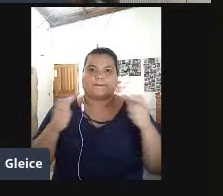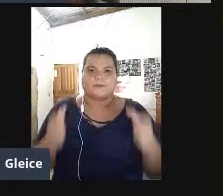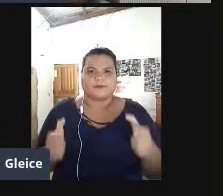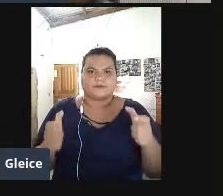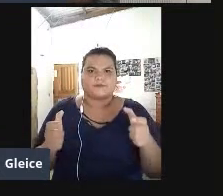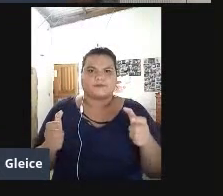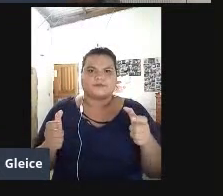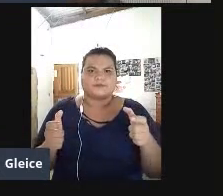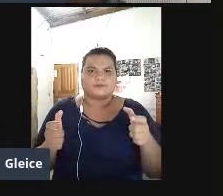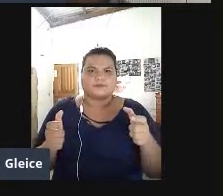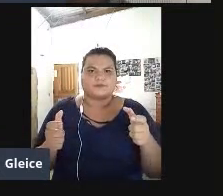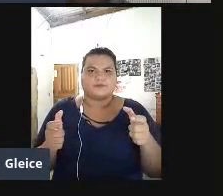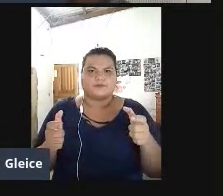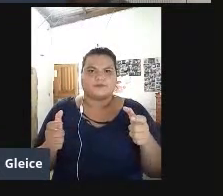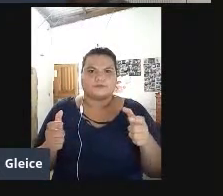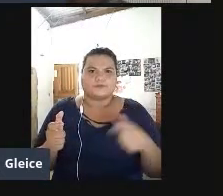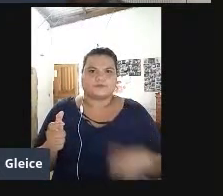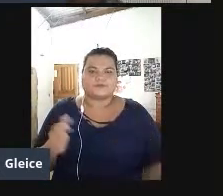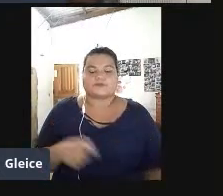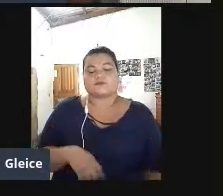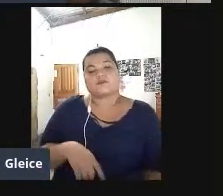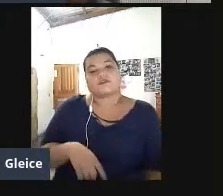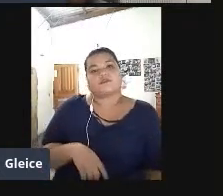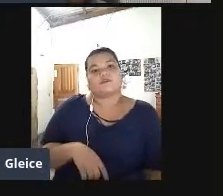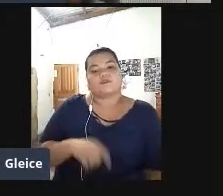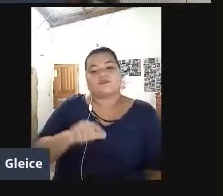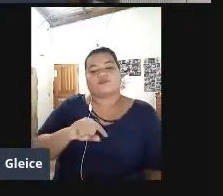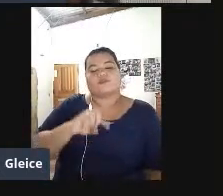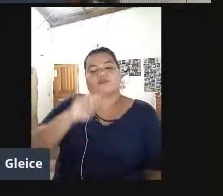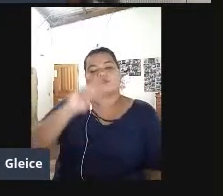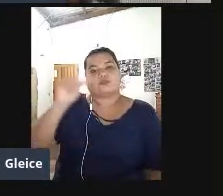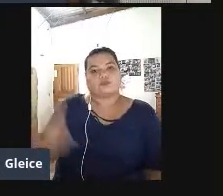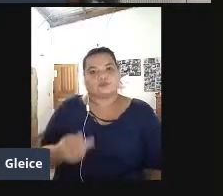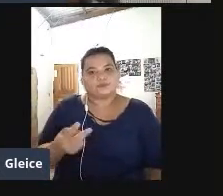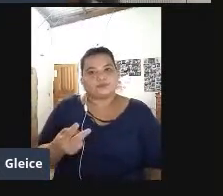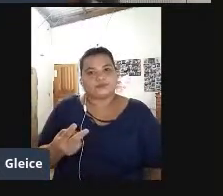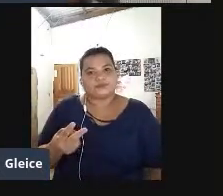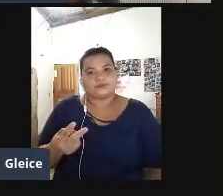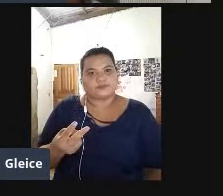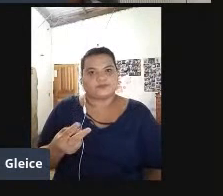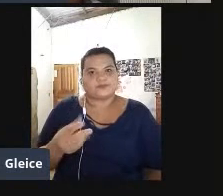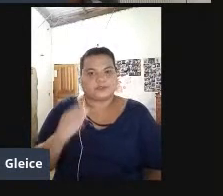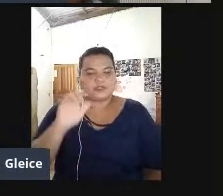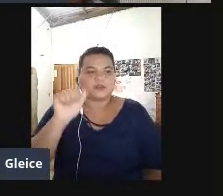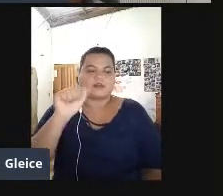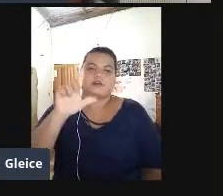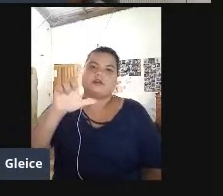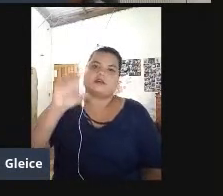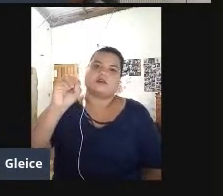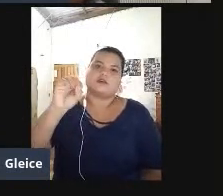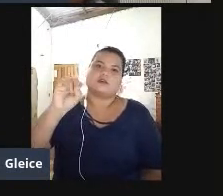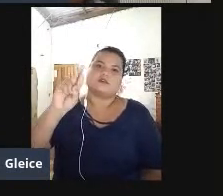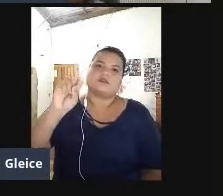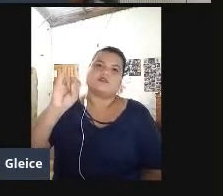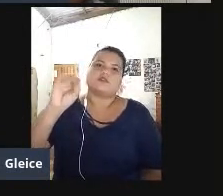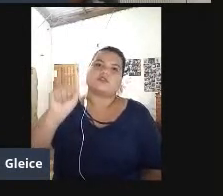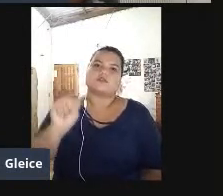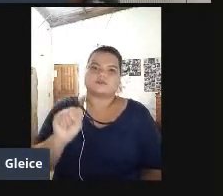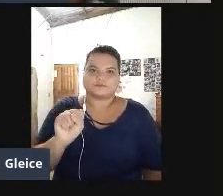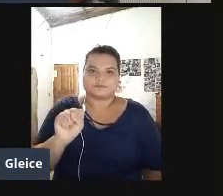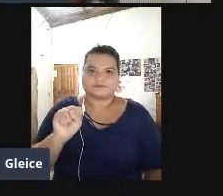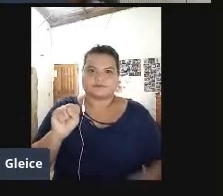foi 2.700 calorias. Mais uma vez, entendendo que em se tratando de um processo inflamatório, uma